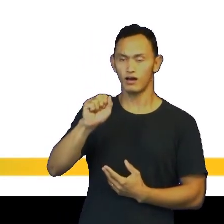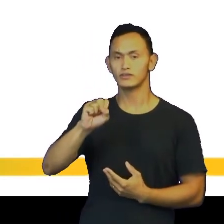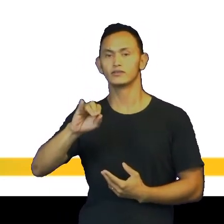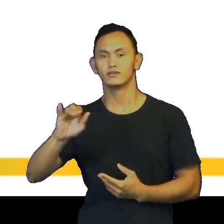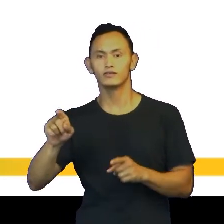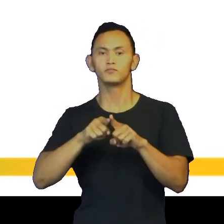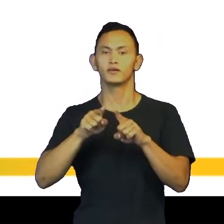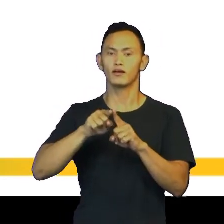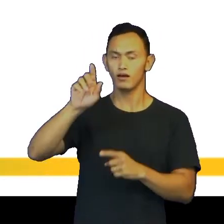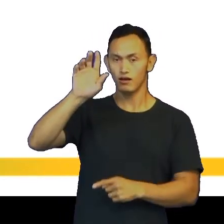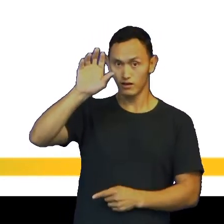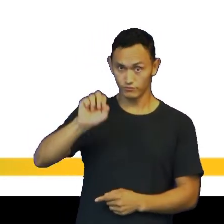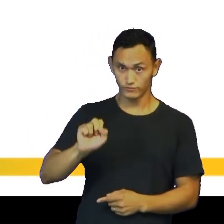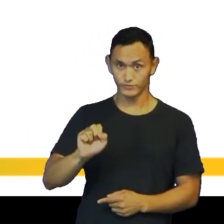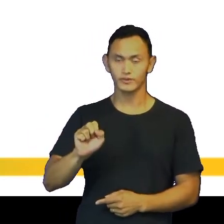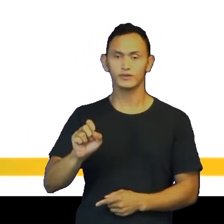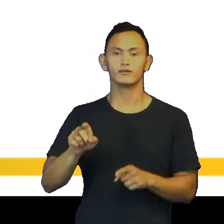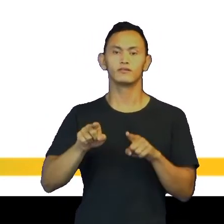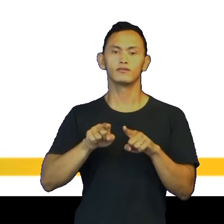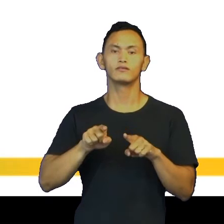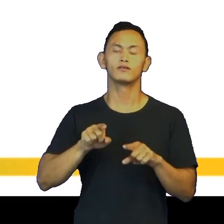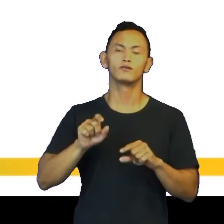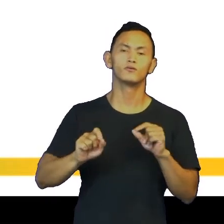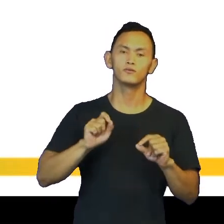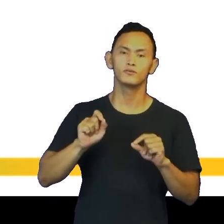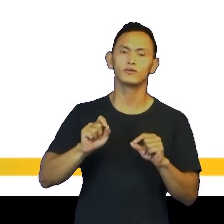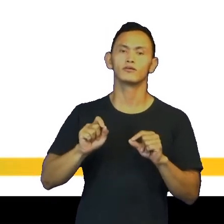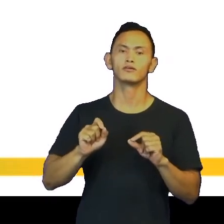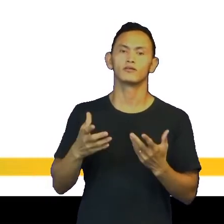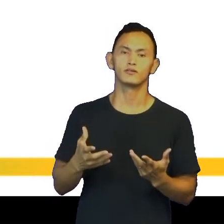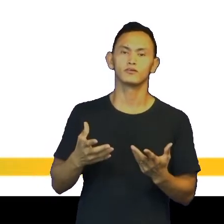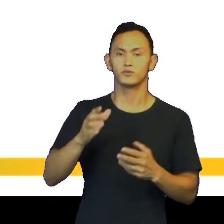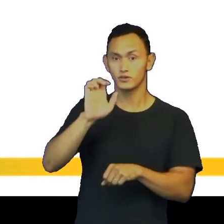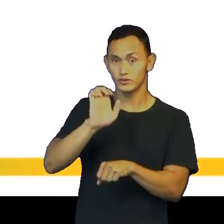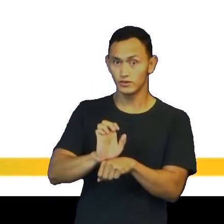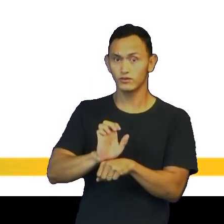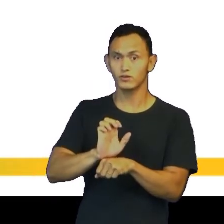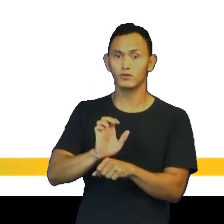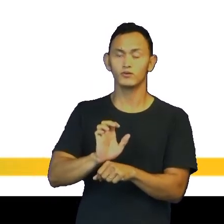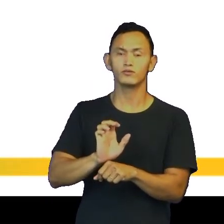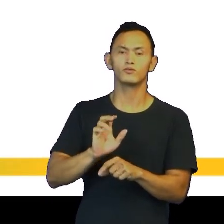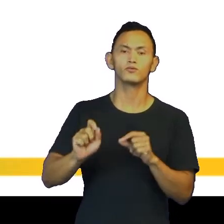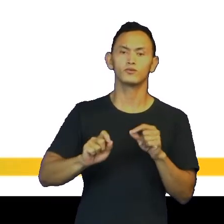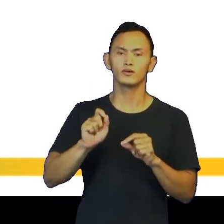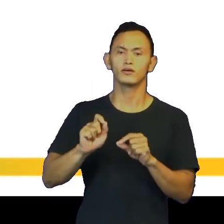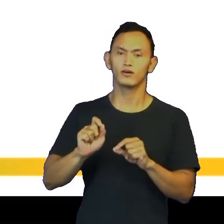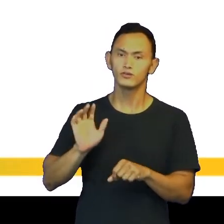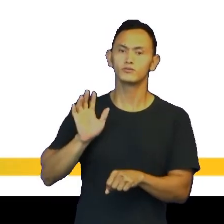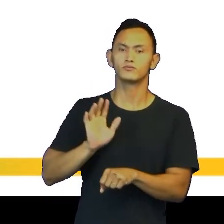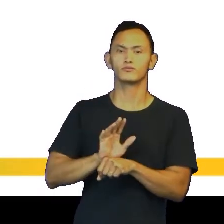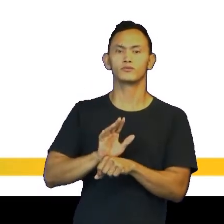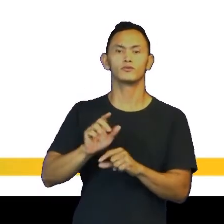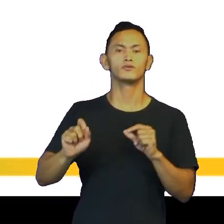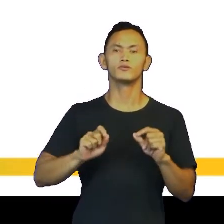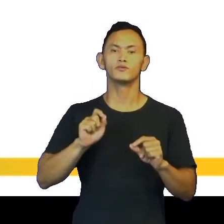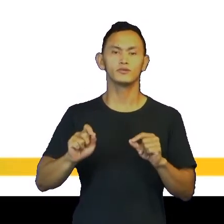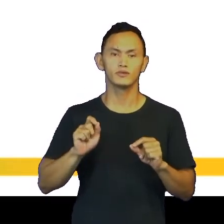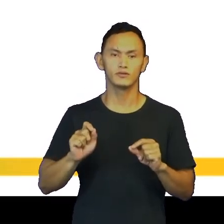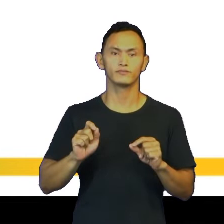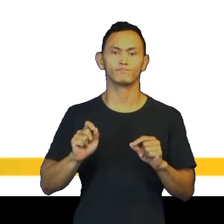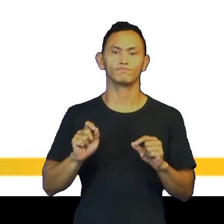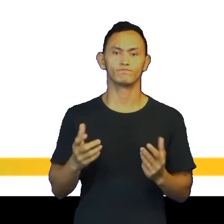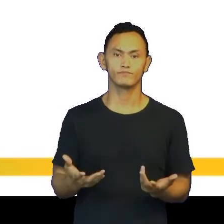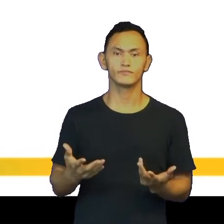o processo histórico citado contribuiu para a eclosão da primeira guerra mundial na medida em que letra